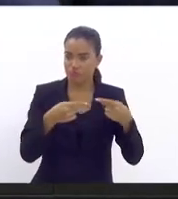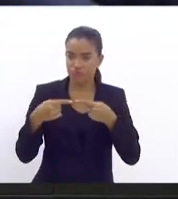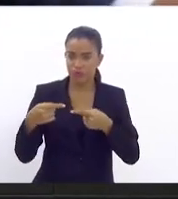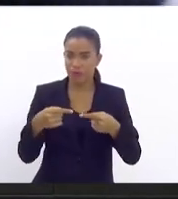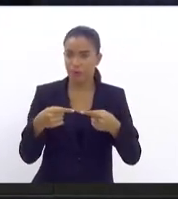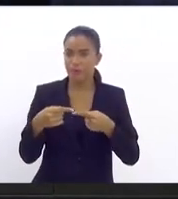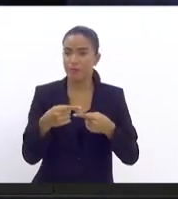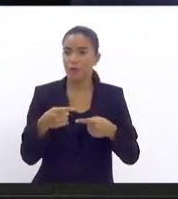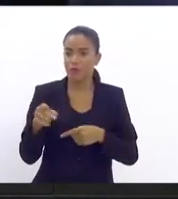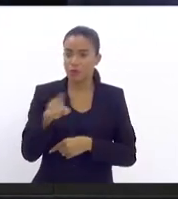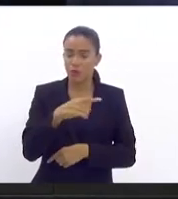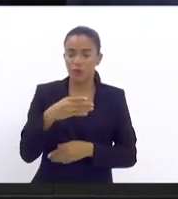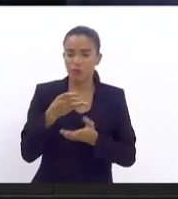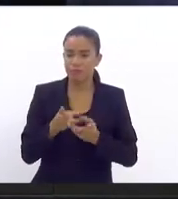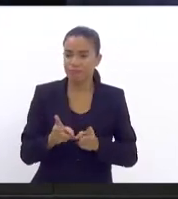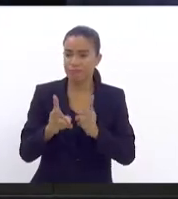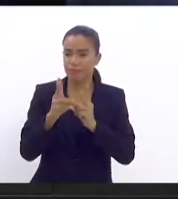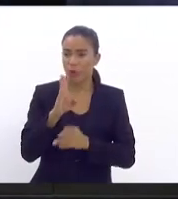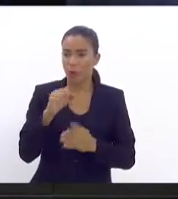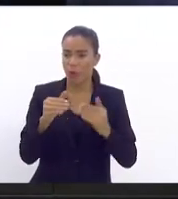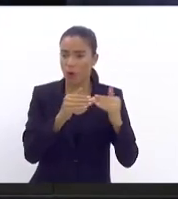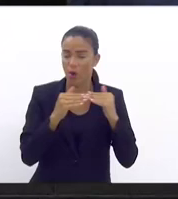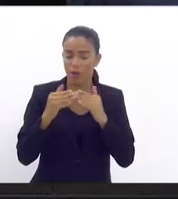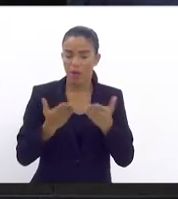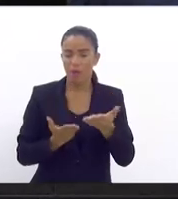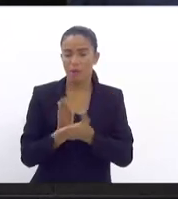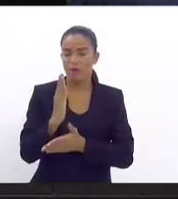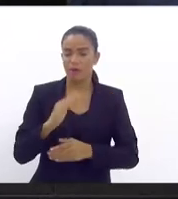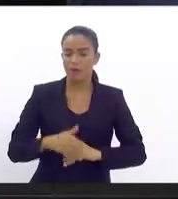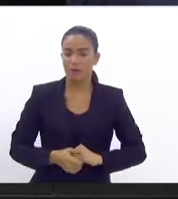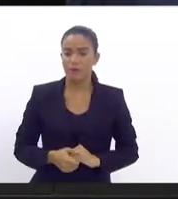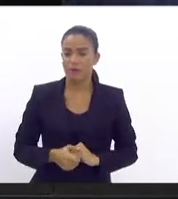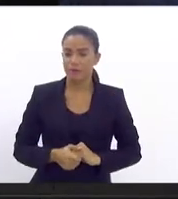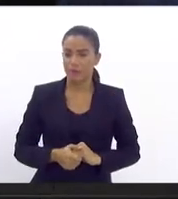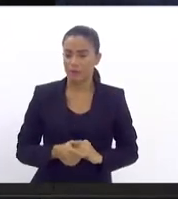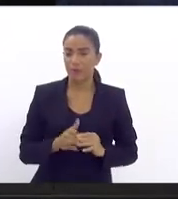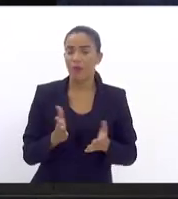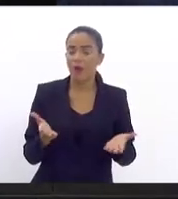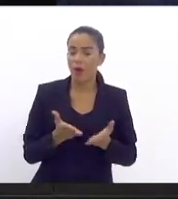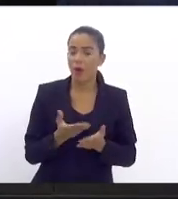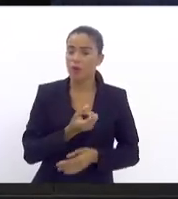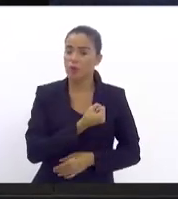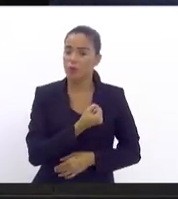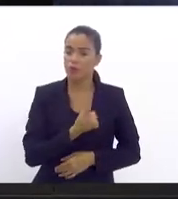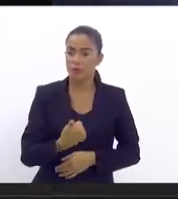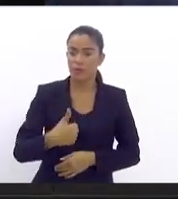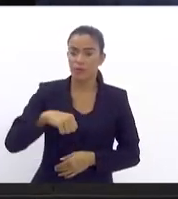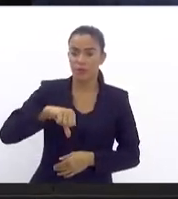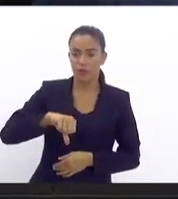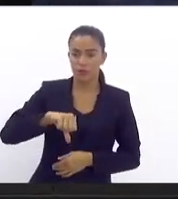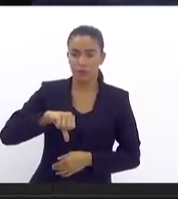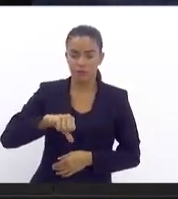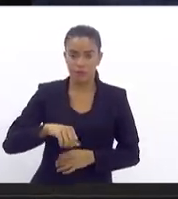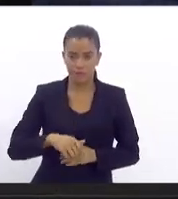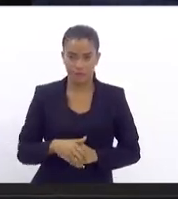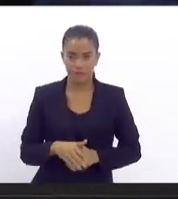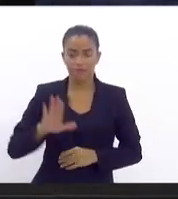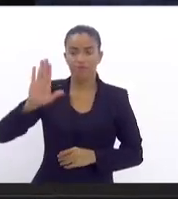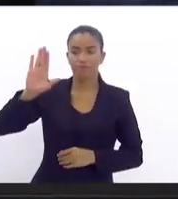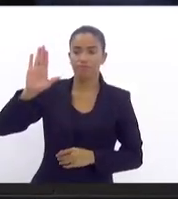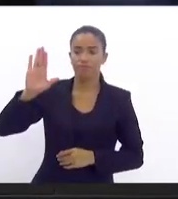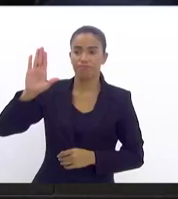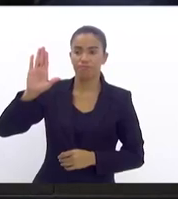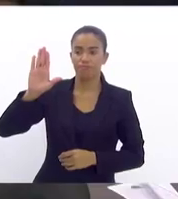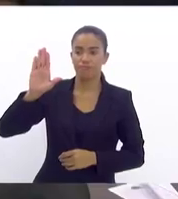pareceres originais, senhores que aprovam, permaneçam como estão, aprovado. Passo ao 19 da pauta. Questão de ordem, presidente. Pois